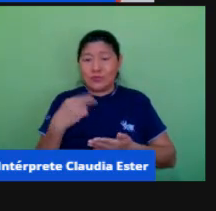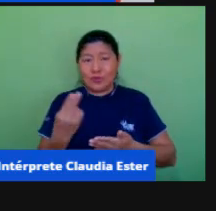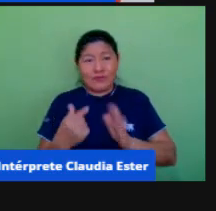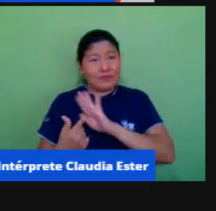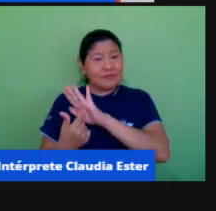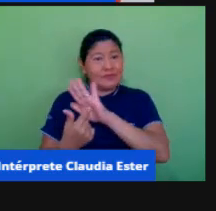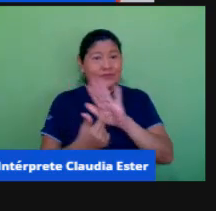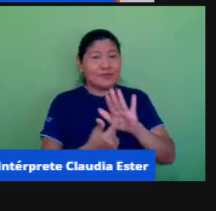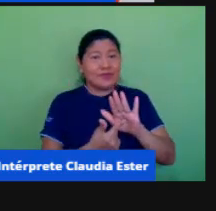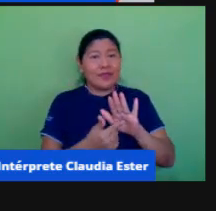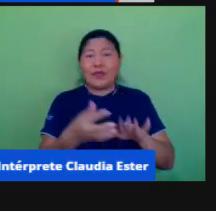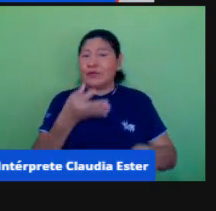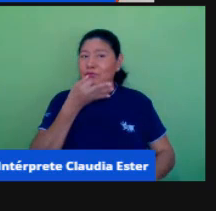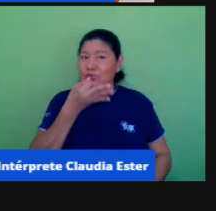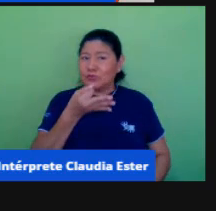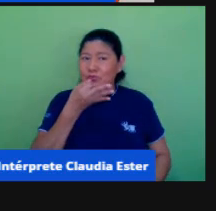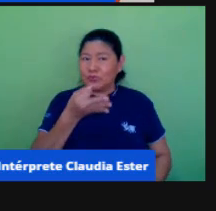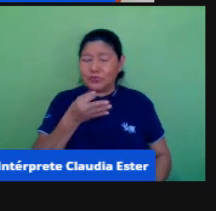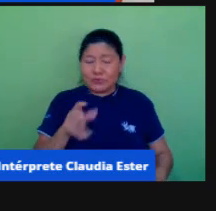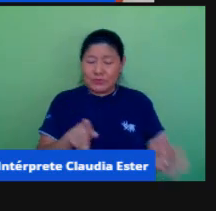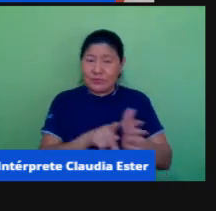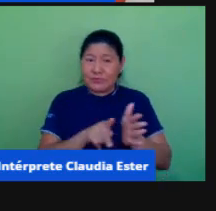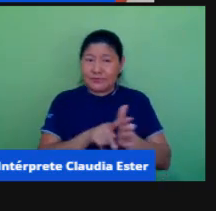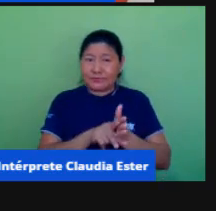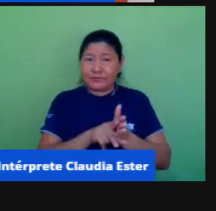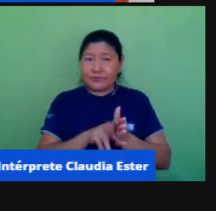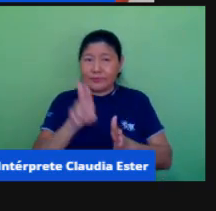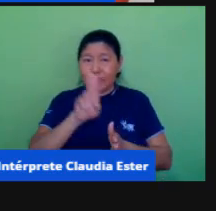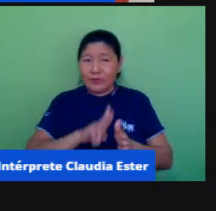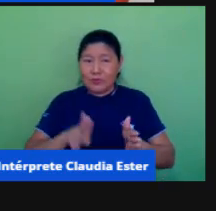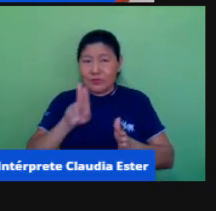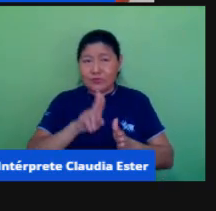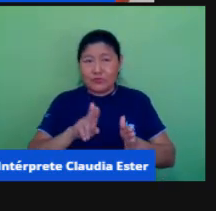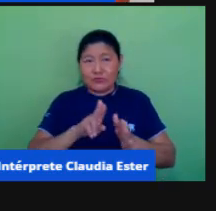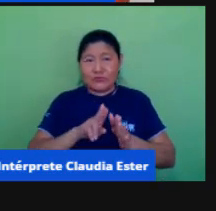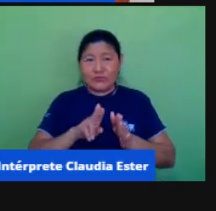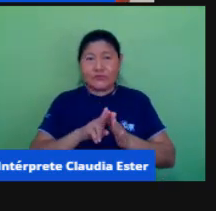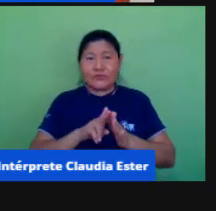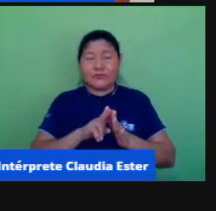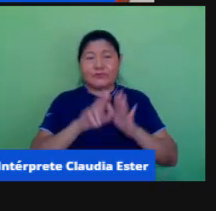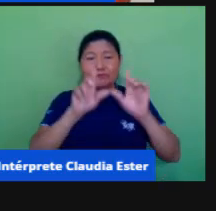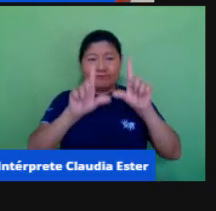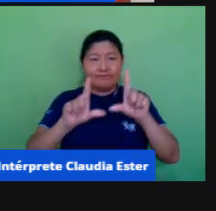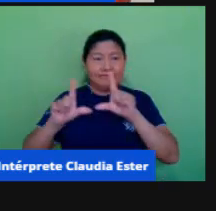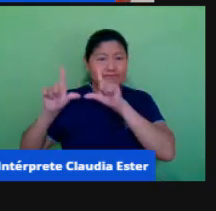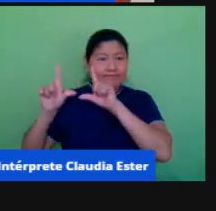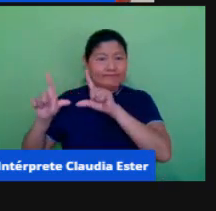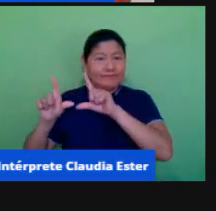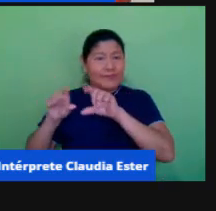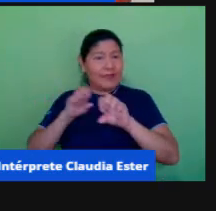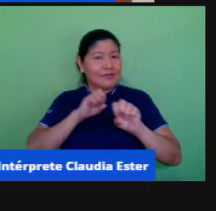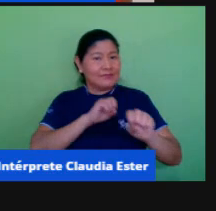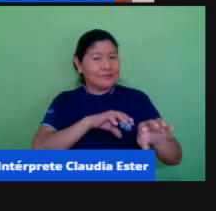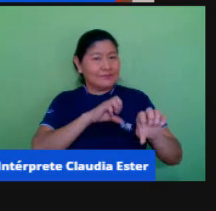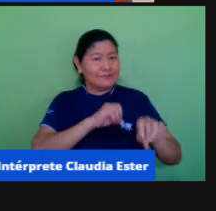vocês algumas sugestões de algumas plataformas adaptativas de ensino,